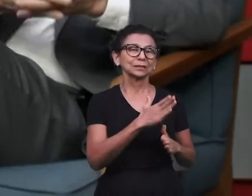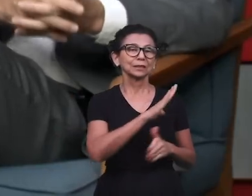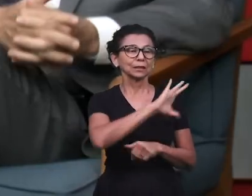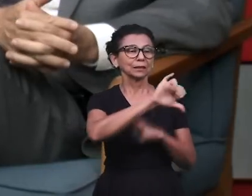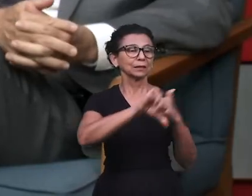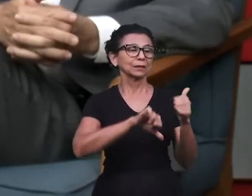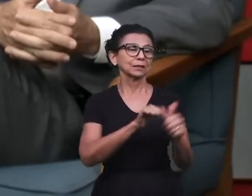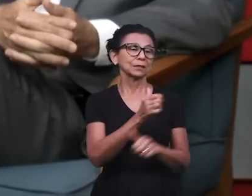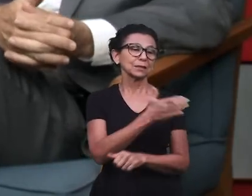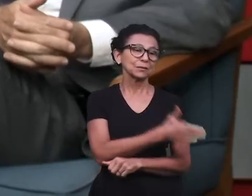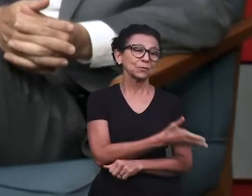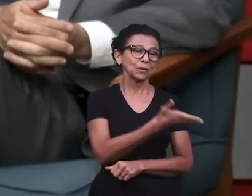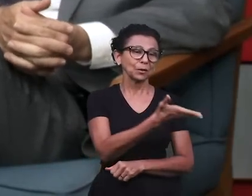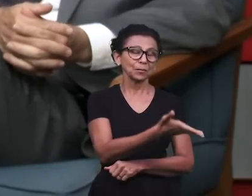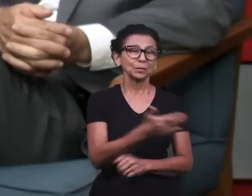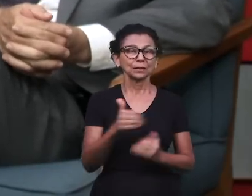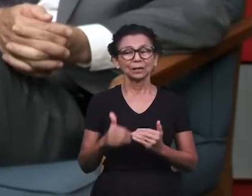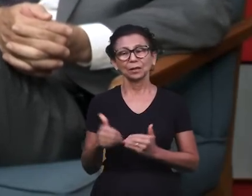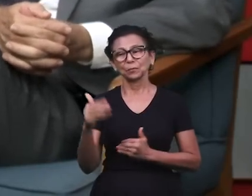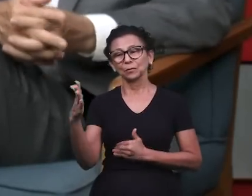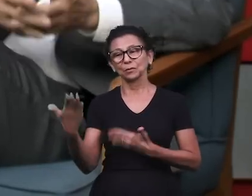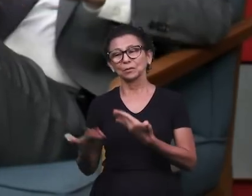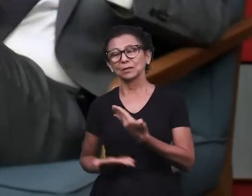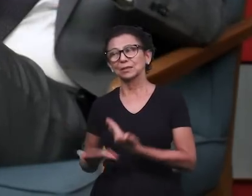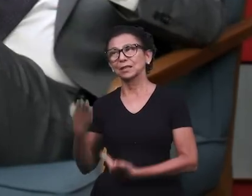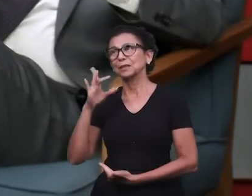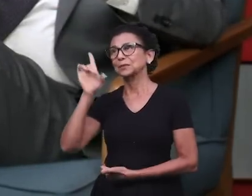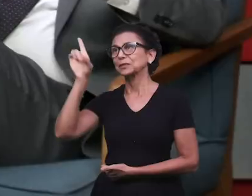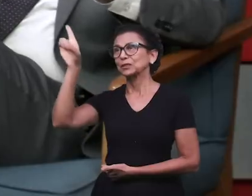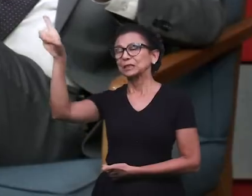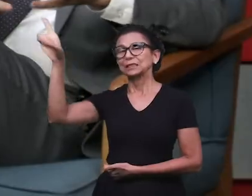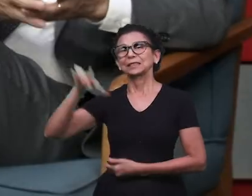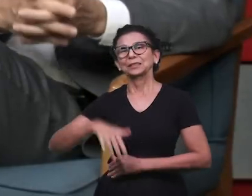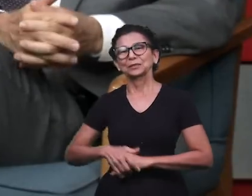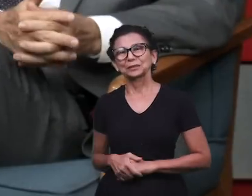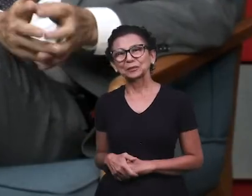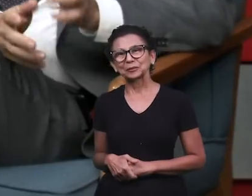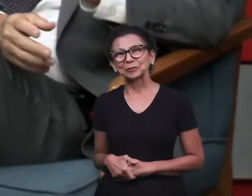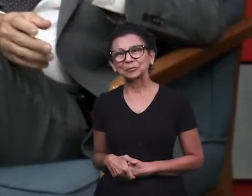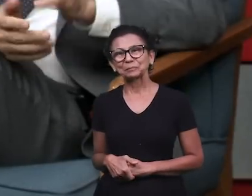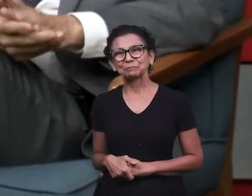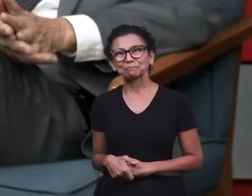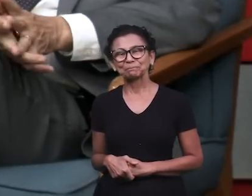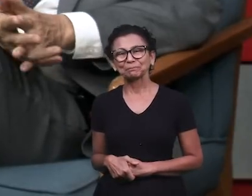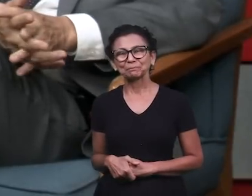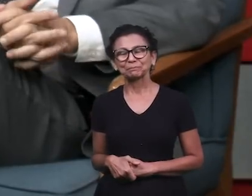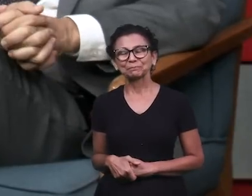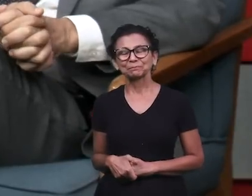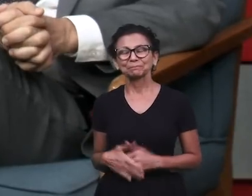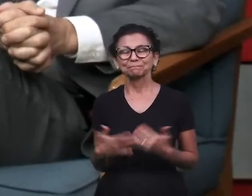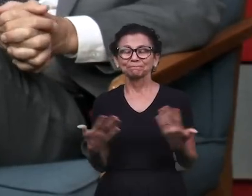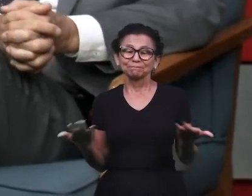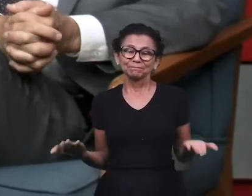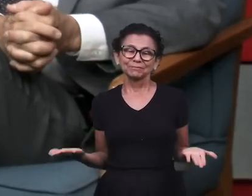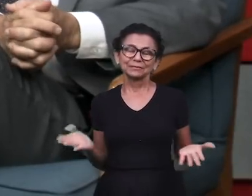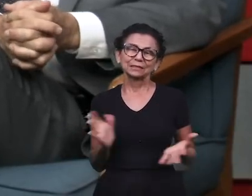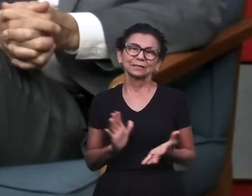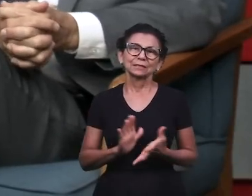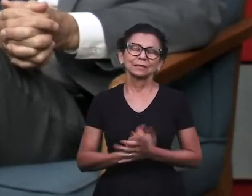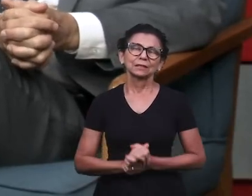homem num servo de Deus. Quer dizer, eu quero ser limpo. Então, a cura